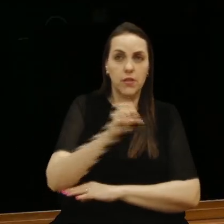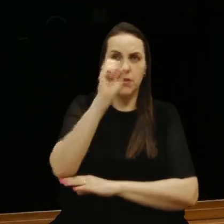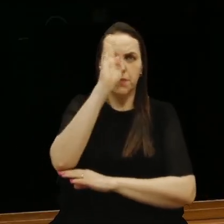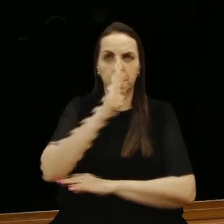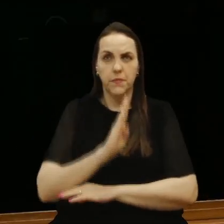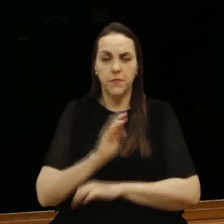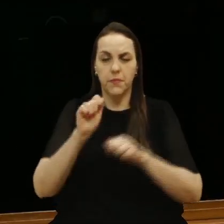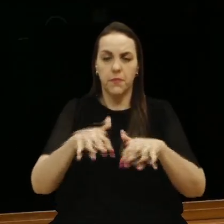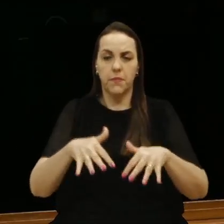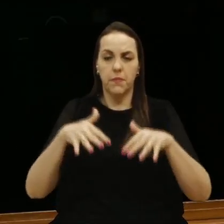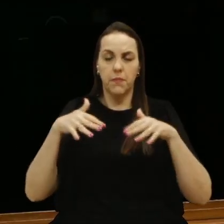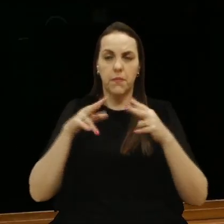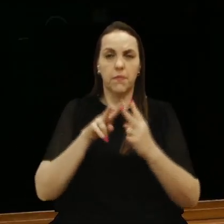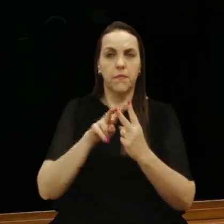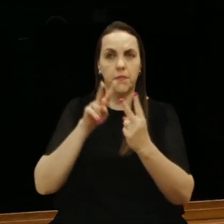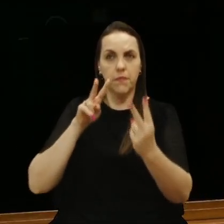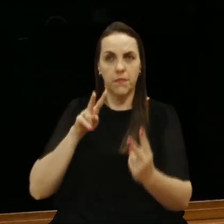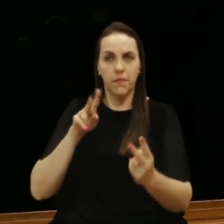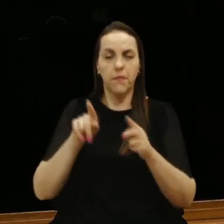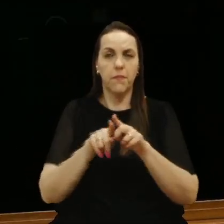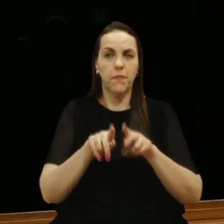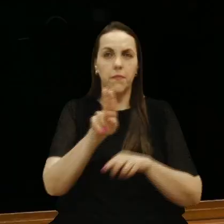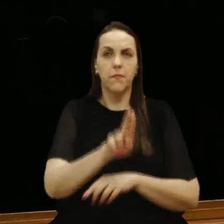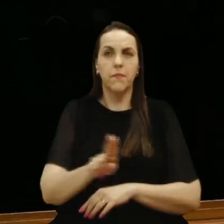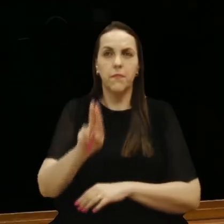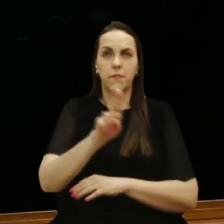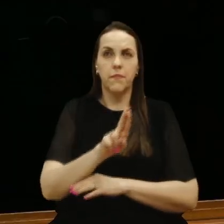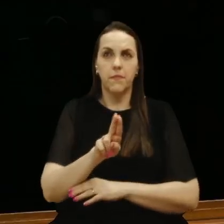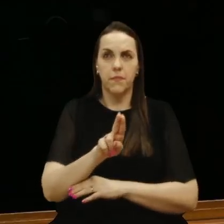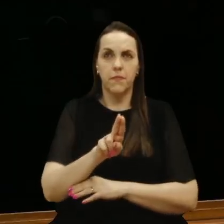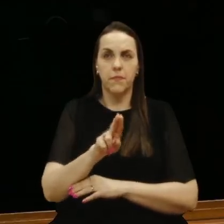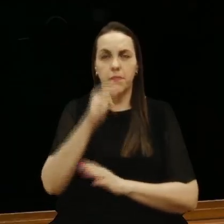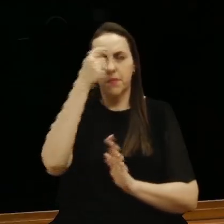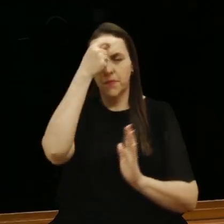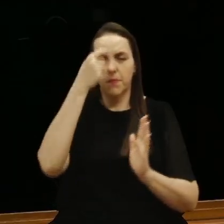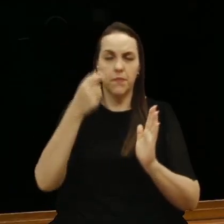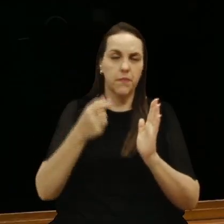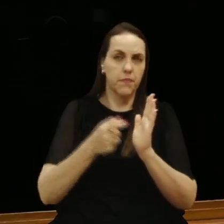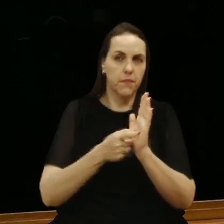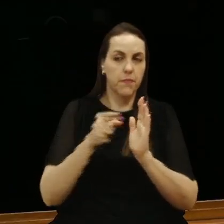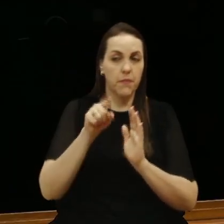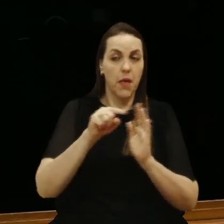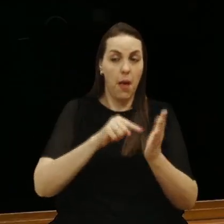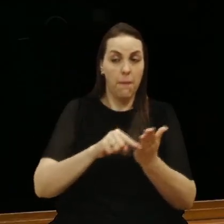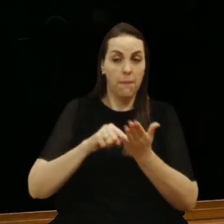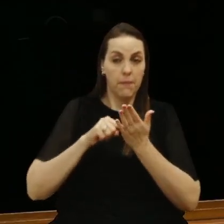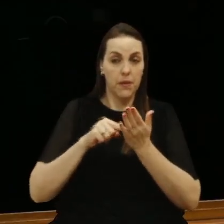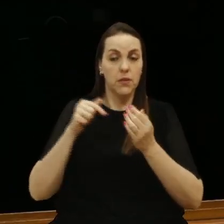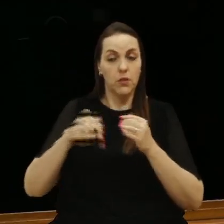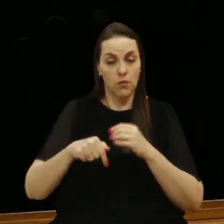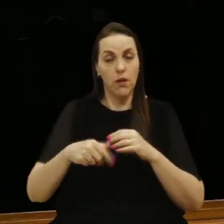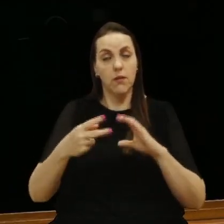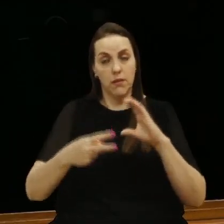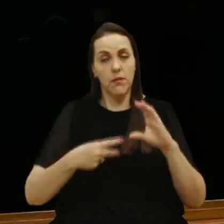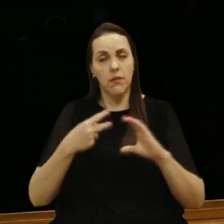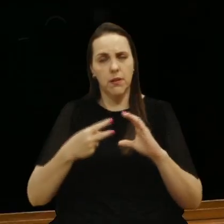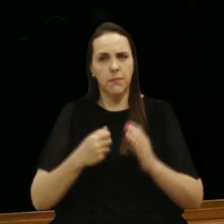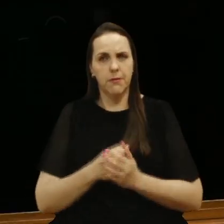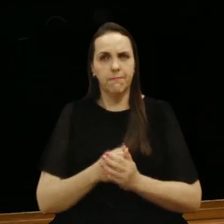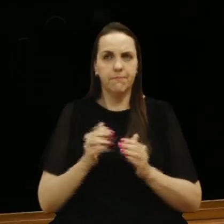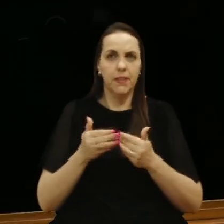plenário virtual e com a utilização, vereador Edson, da inteligência artificial que ele nos apresentou nessa Casa Legislativa.